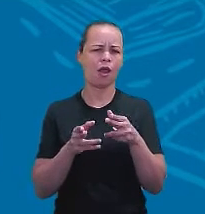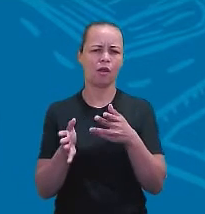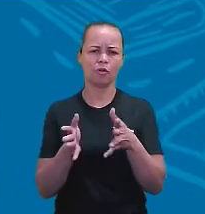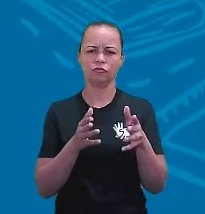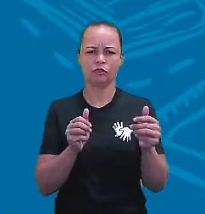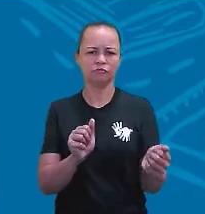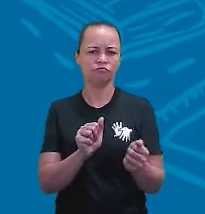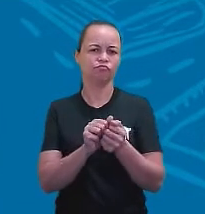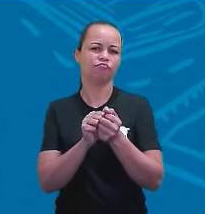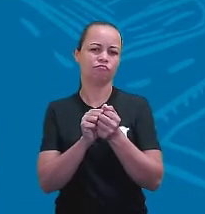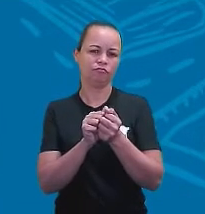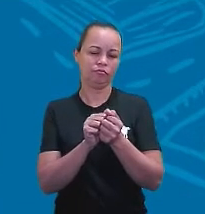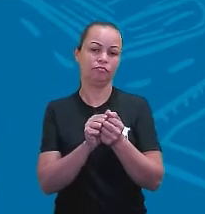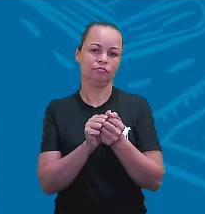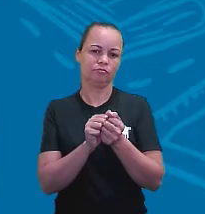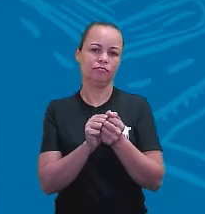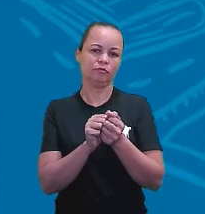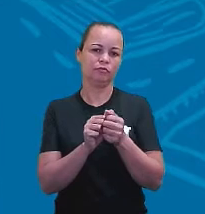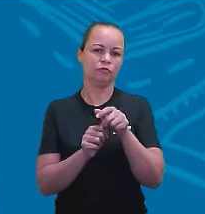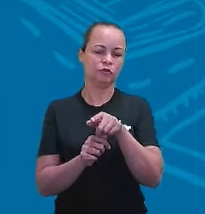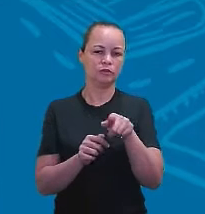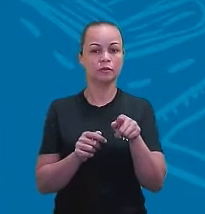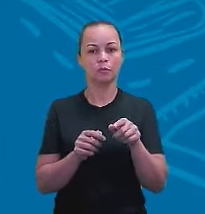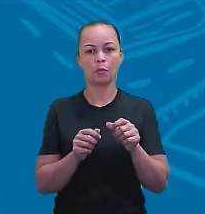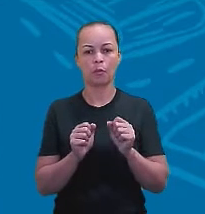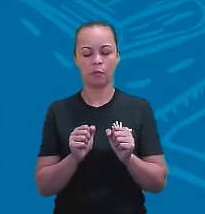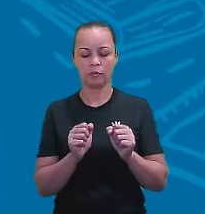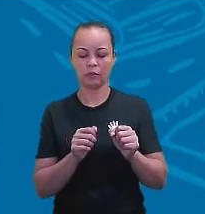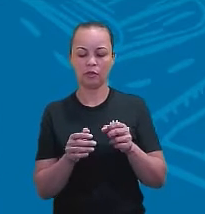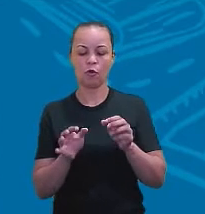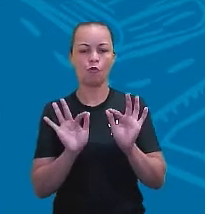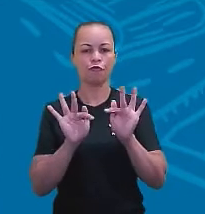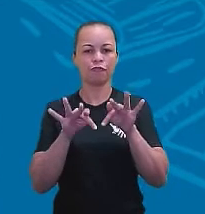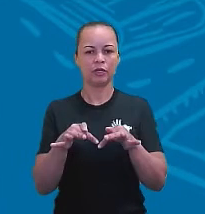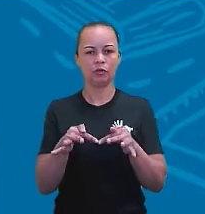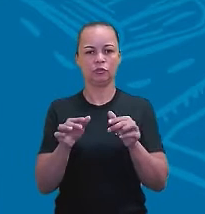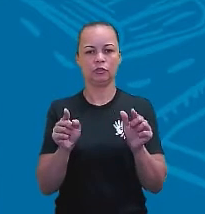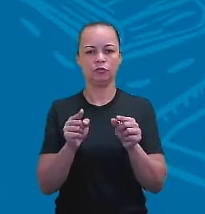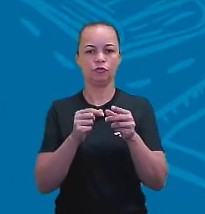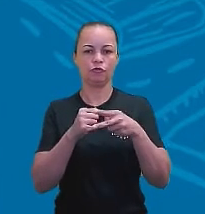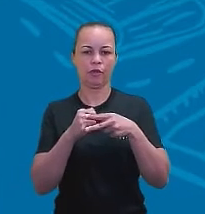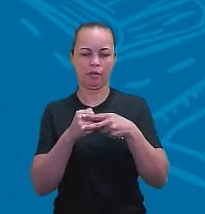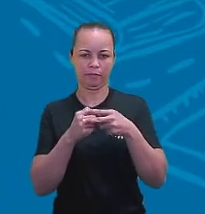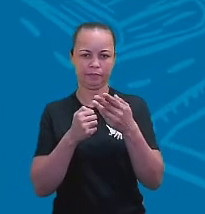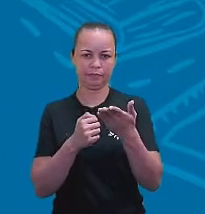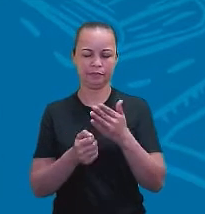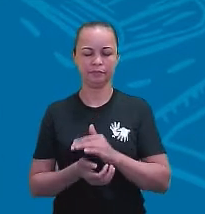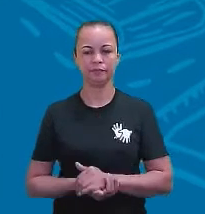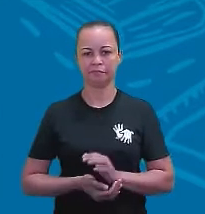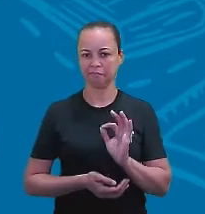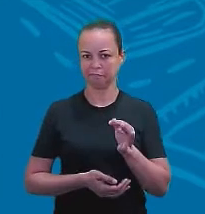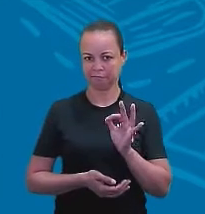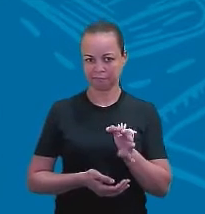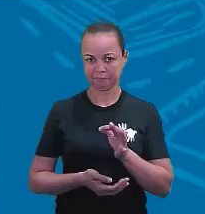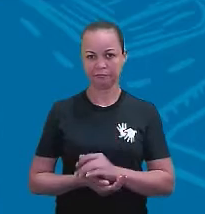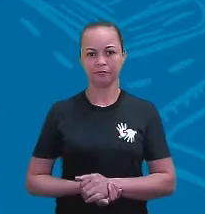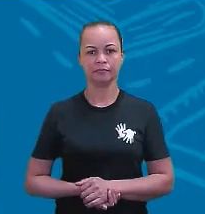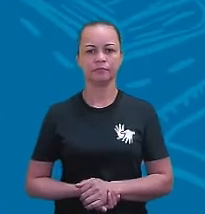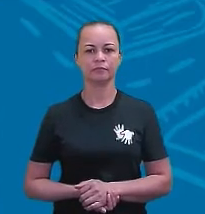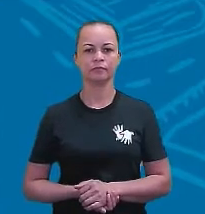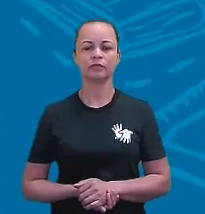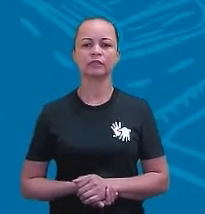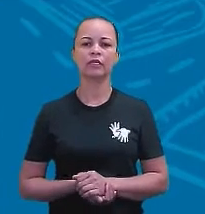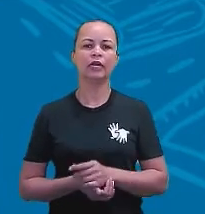você juntou o they mais o finalzinho do verbo aí na forma de are. Certo, gente? Então